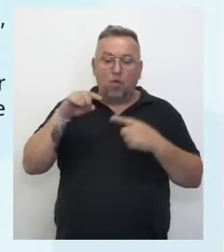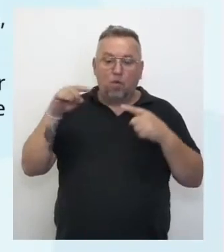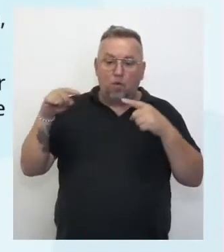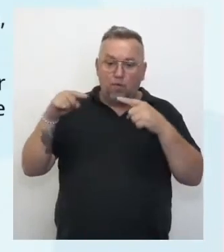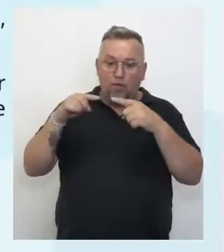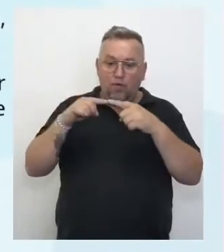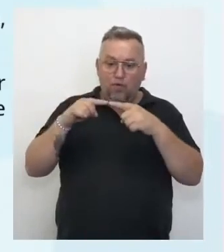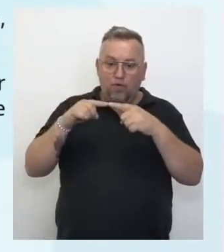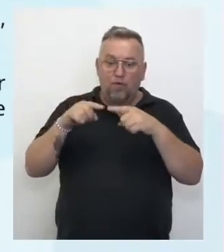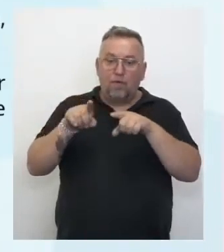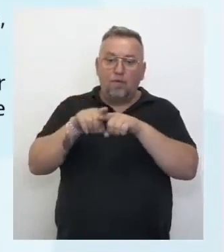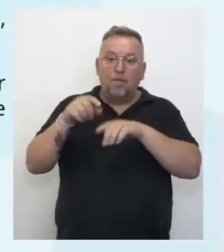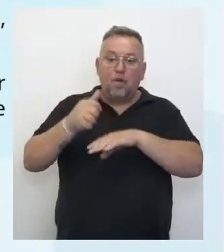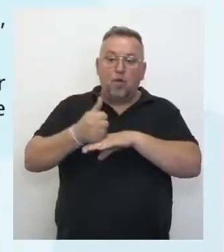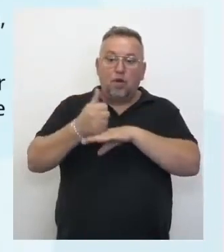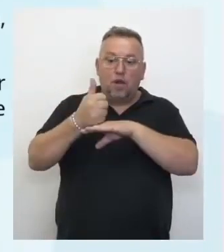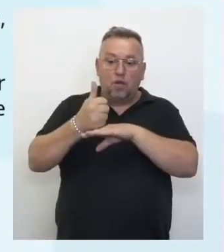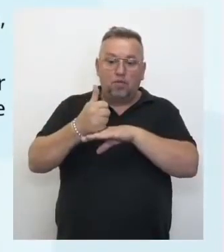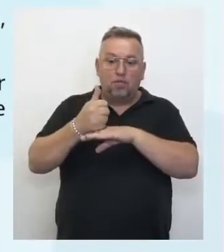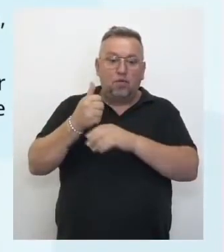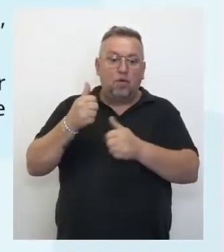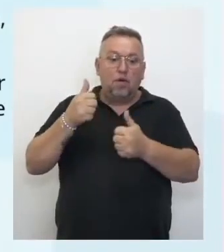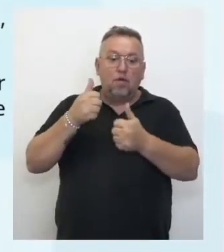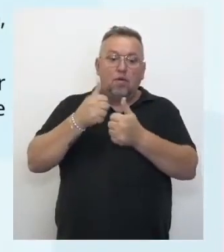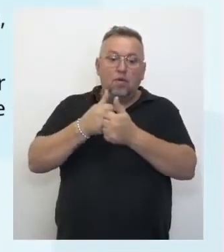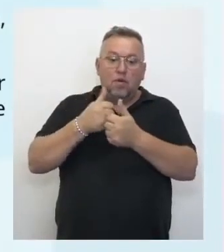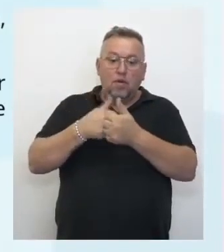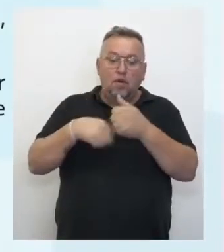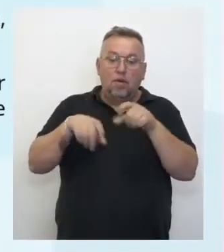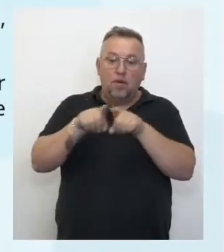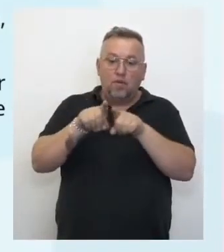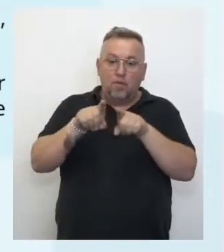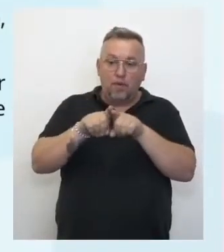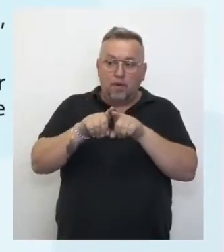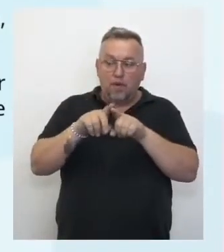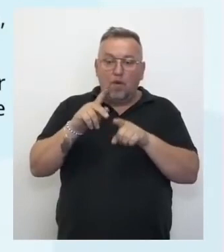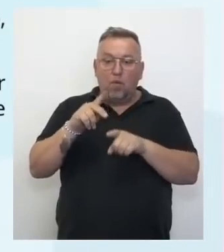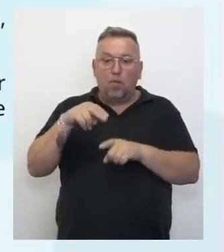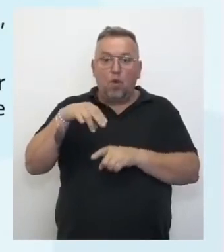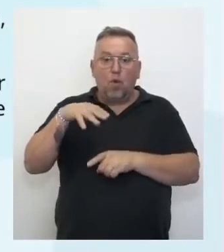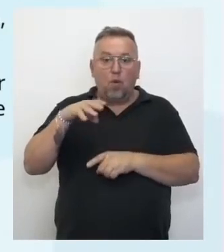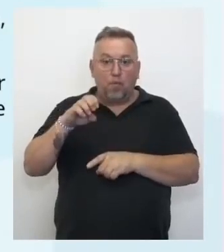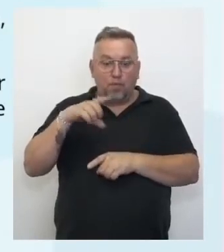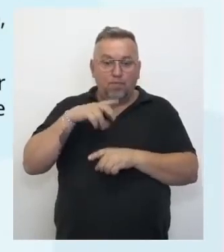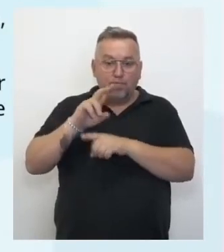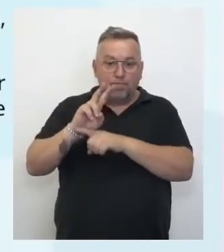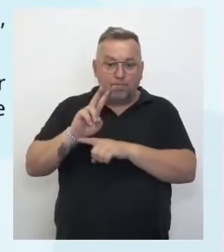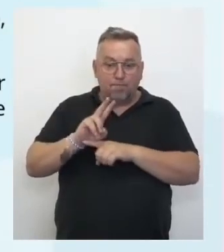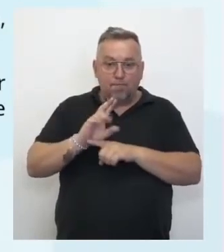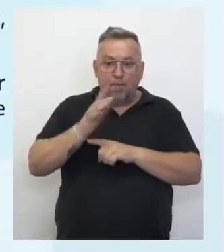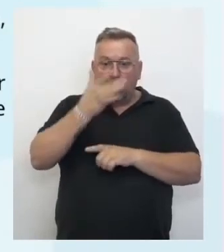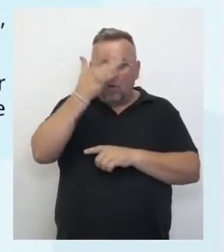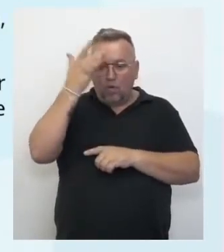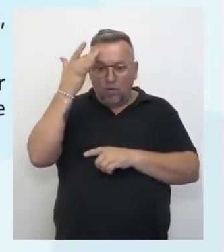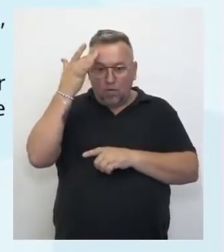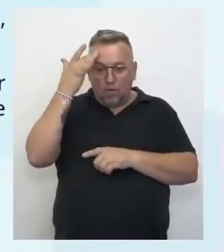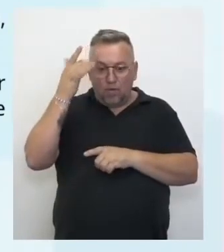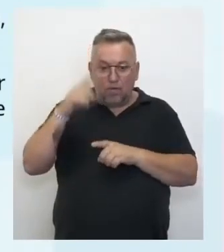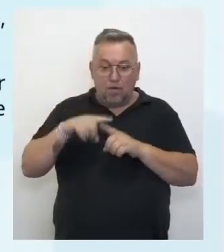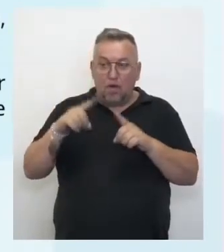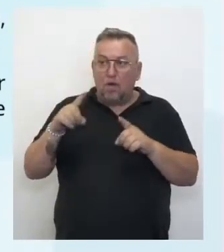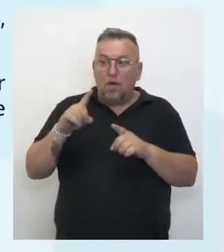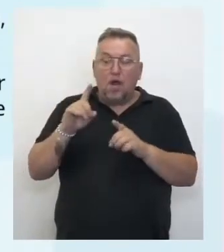do destinatário e o cargo dessa pessoa, e tem um pronome de tratamento. Então, ao cargo da pessoa, ao